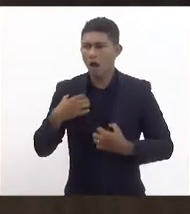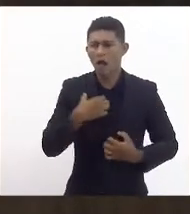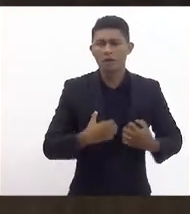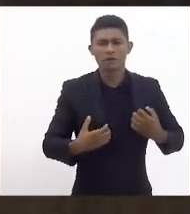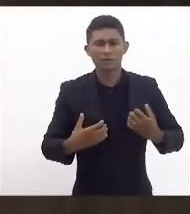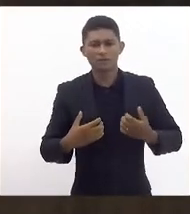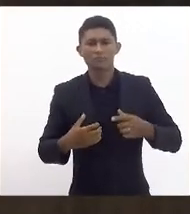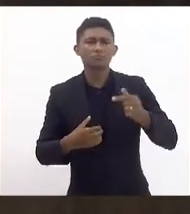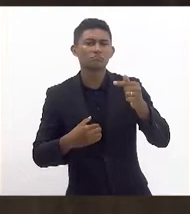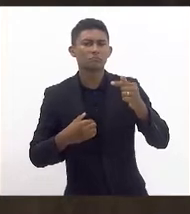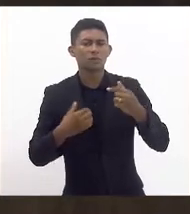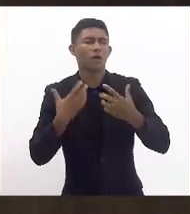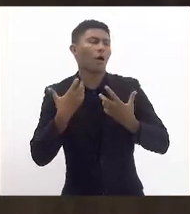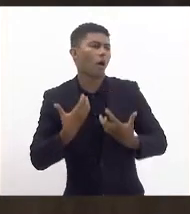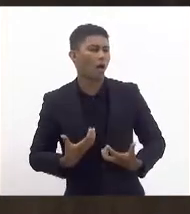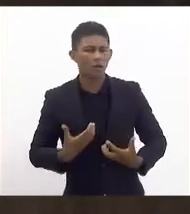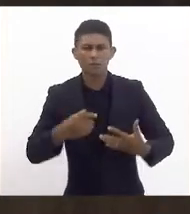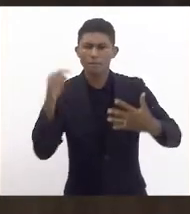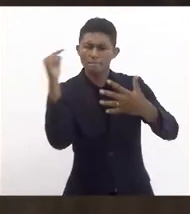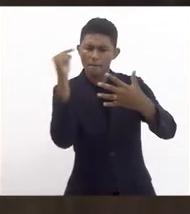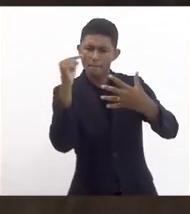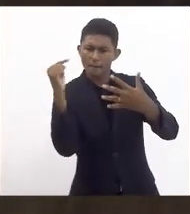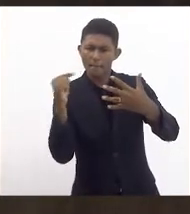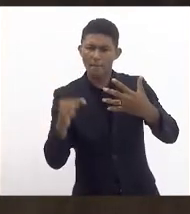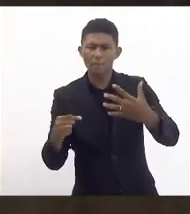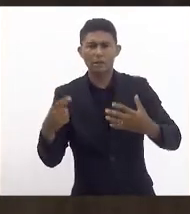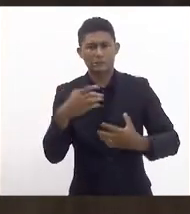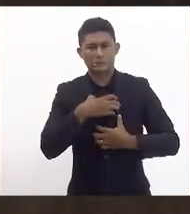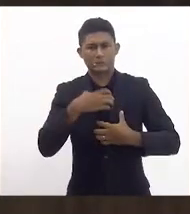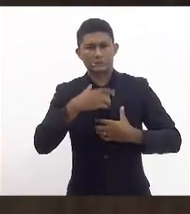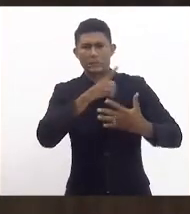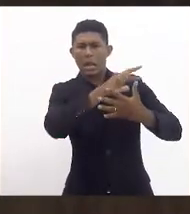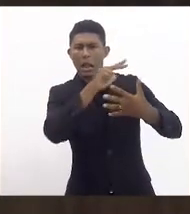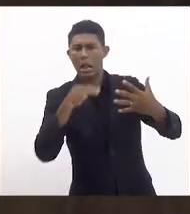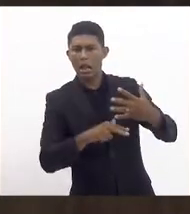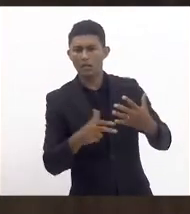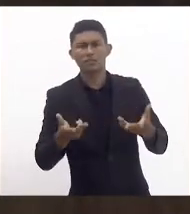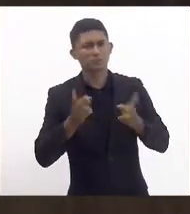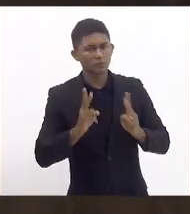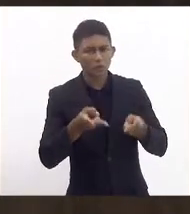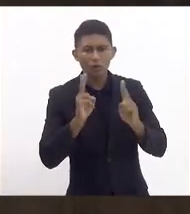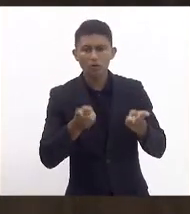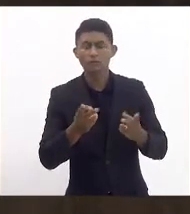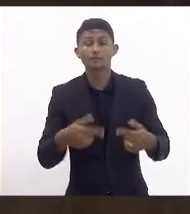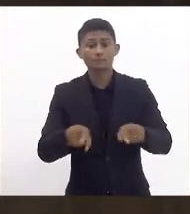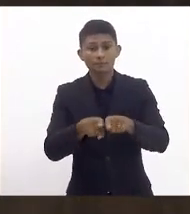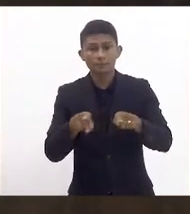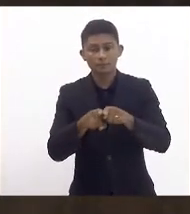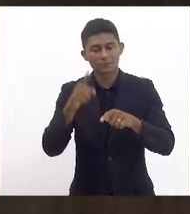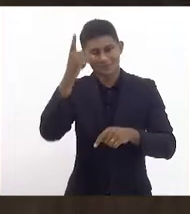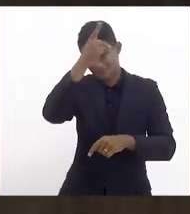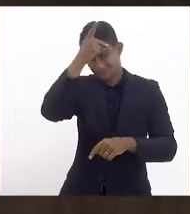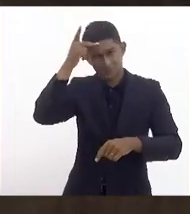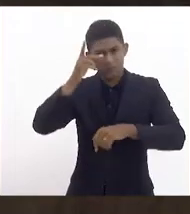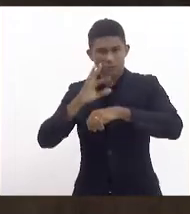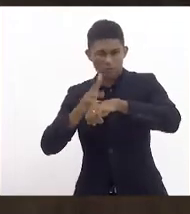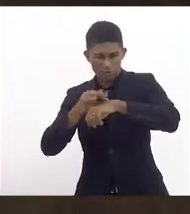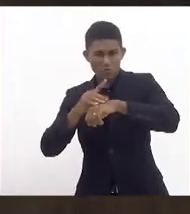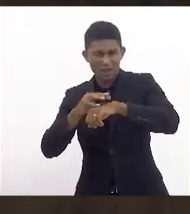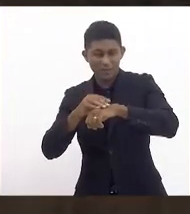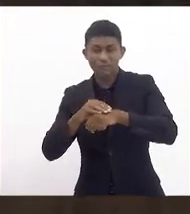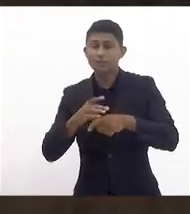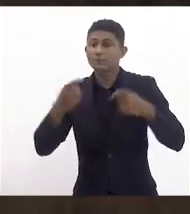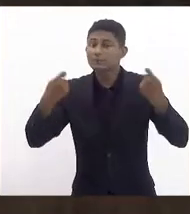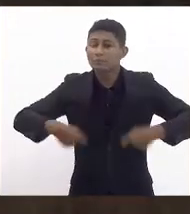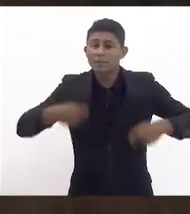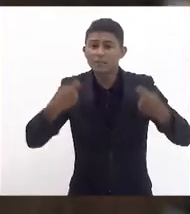outros. Outro dado relevante é que os doentes precisam de ventilação mecânica ou que